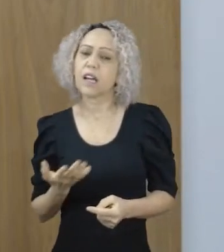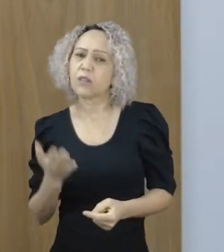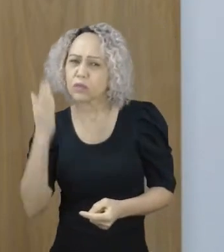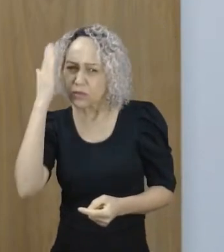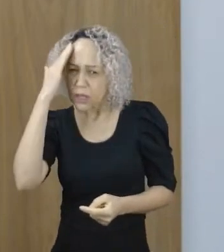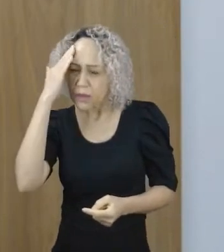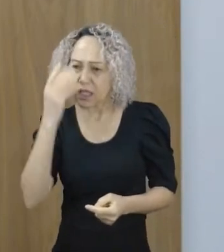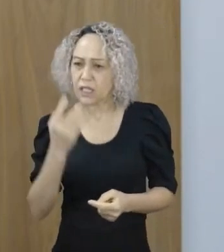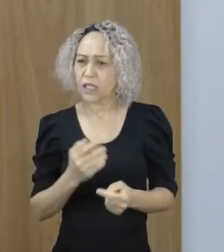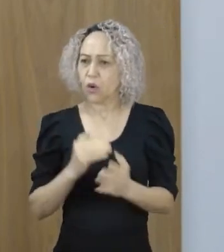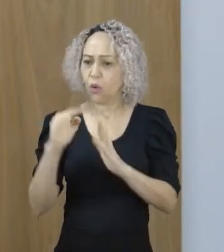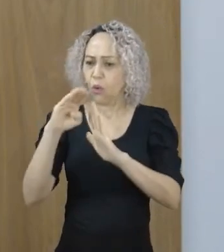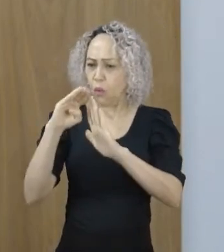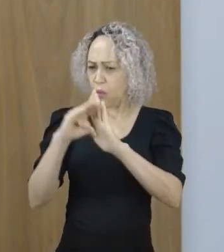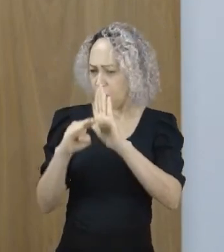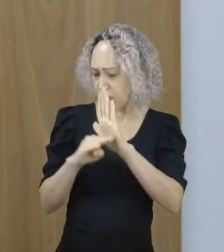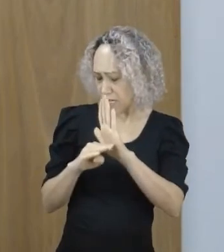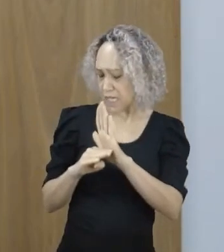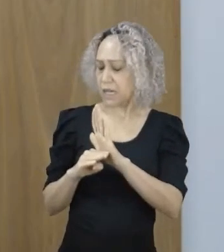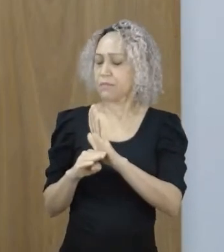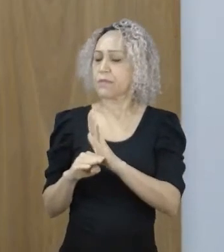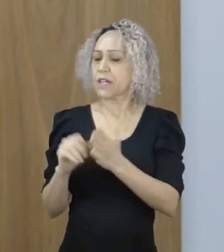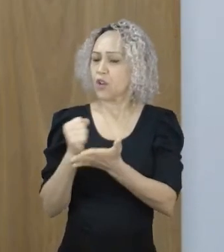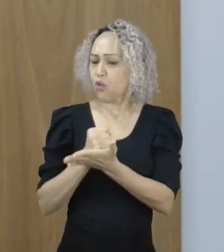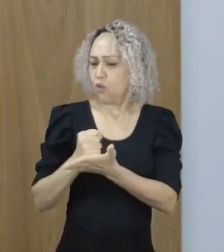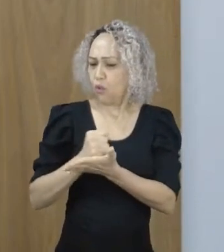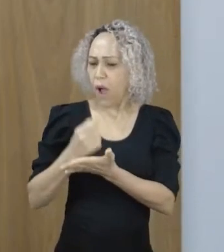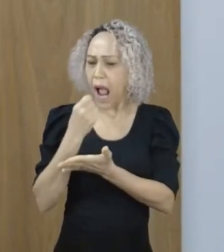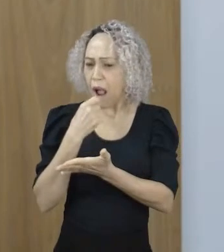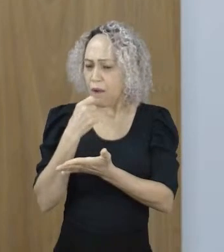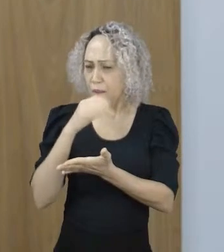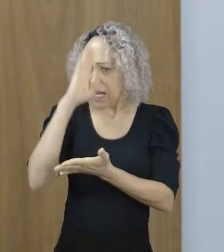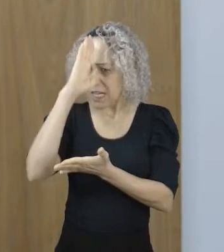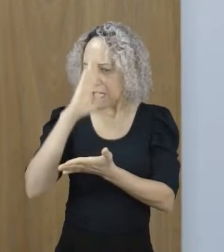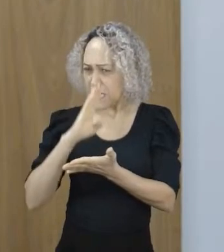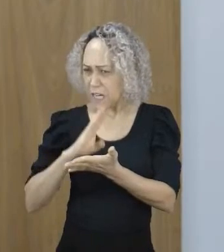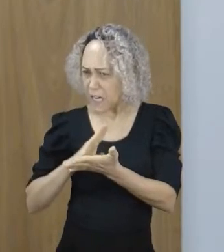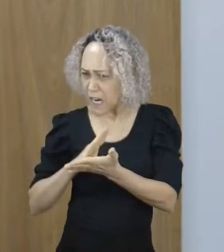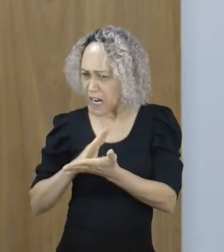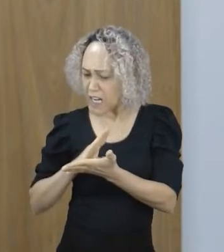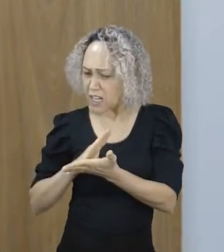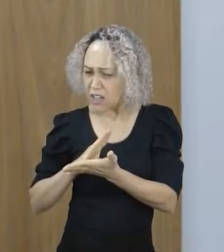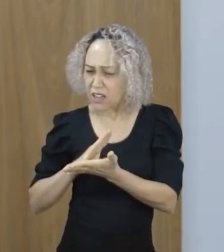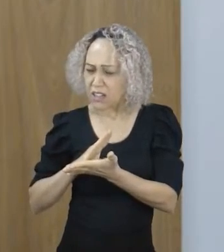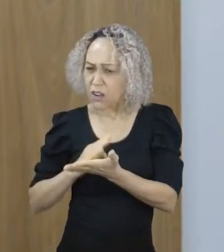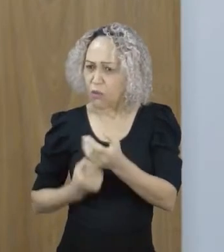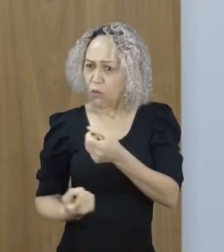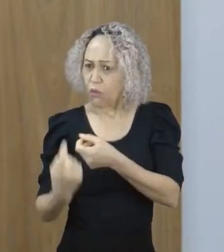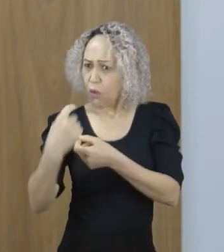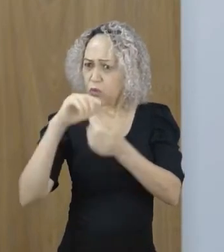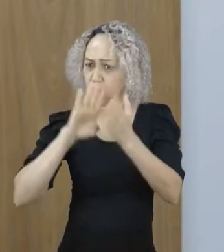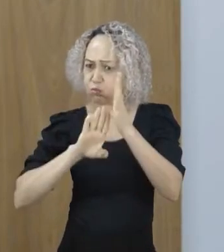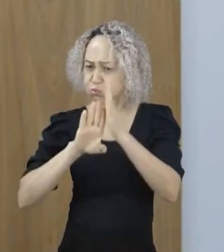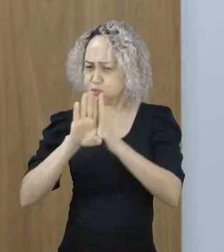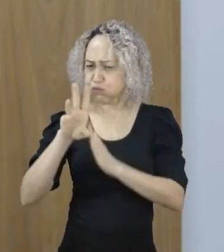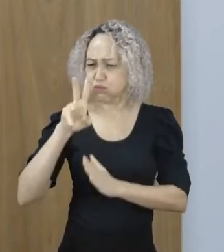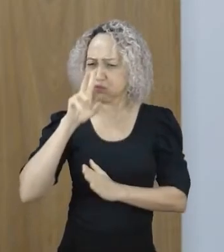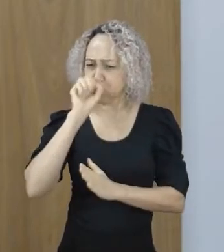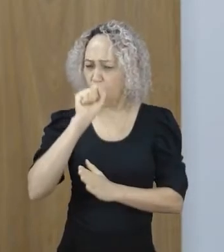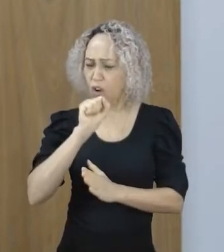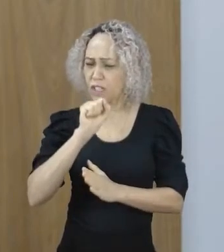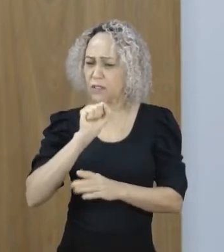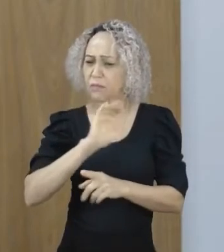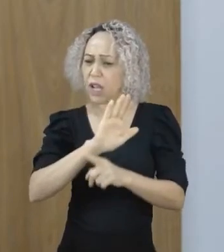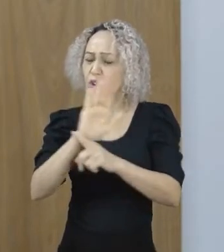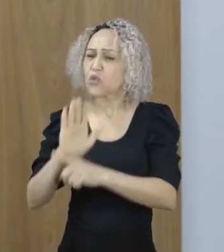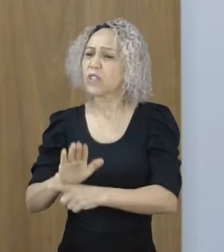Popular, que volta mais robusto, inclusive atendendo mais de 55 milhões de famílias que dependem do Bolsa Família também. É um